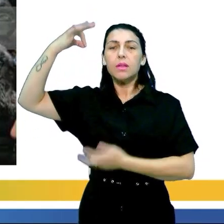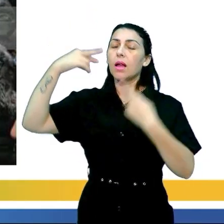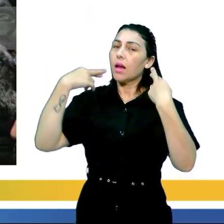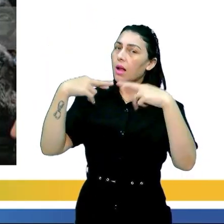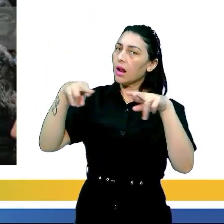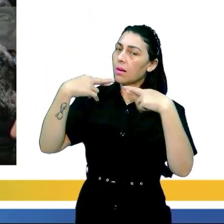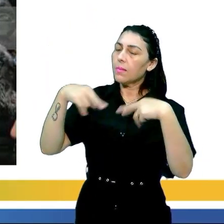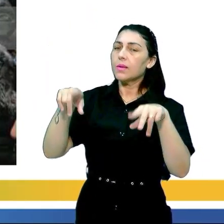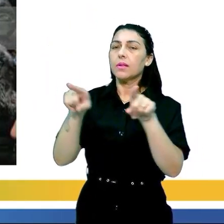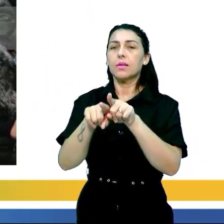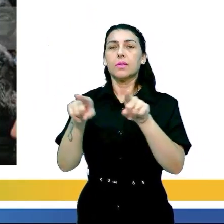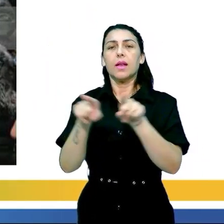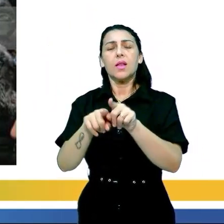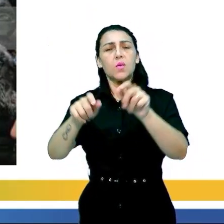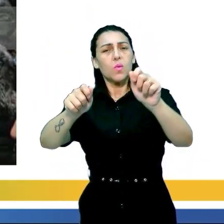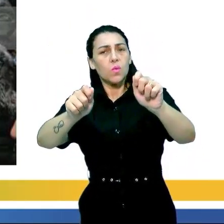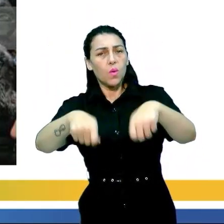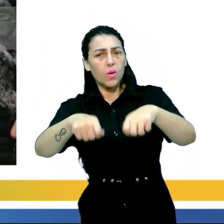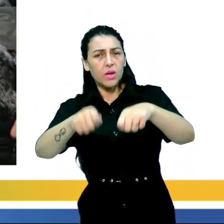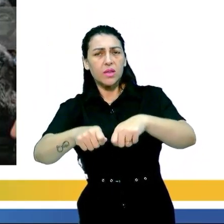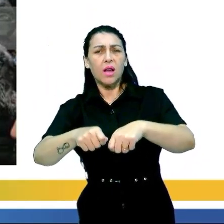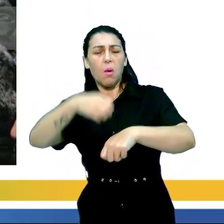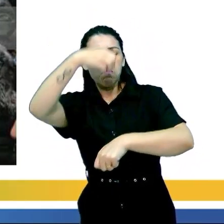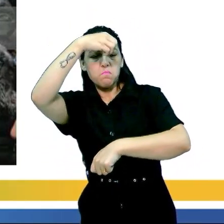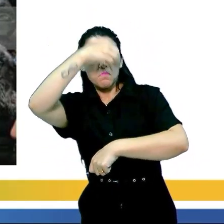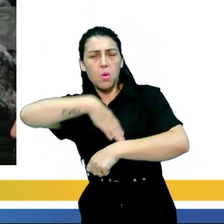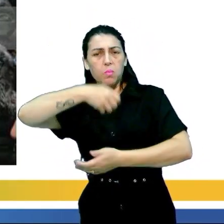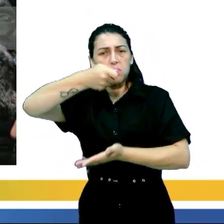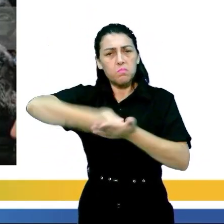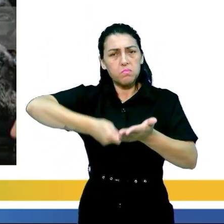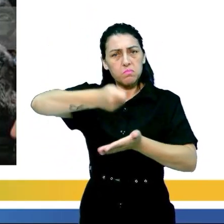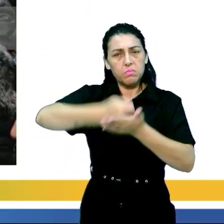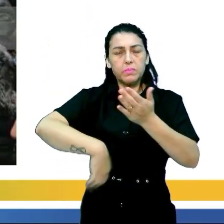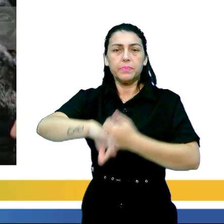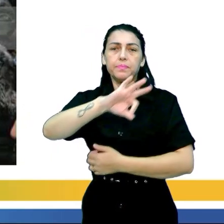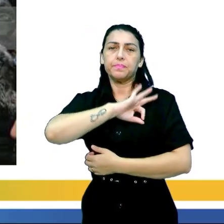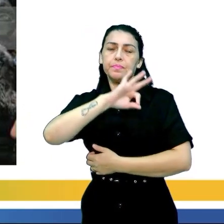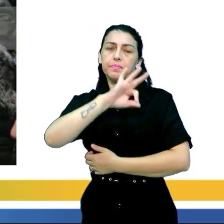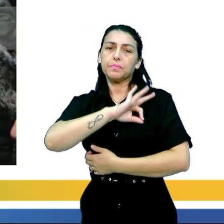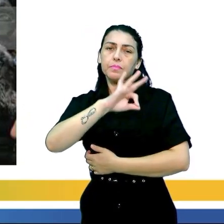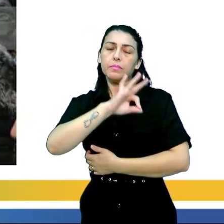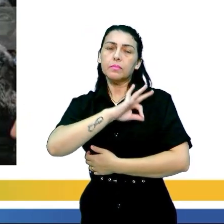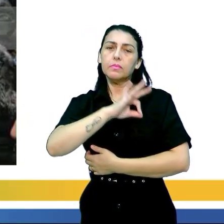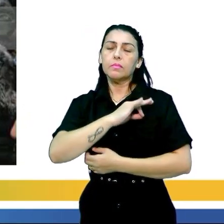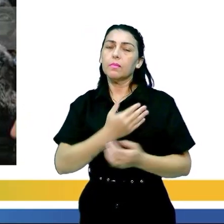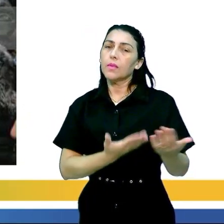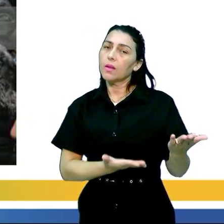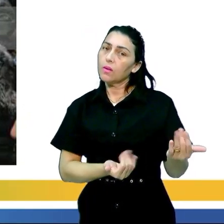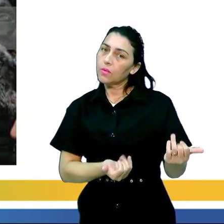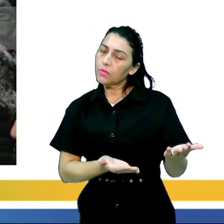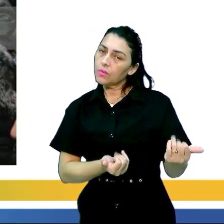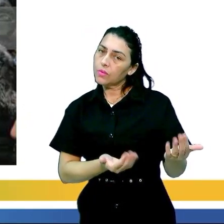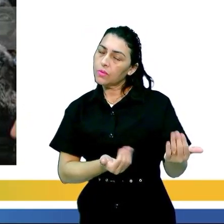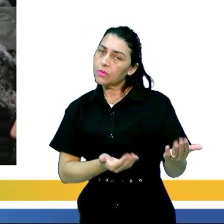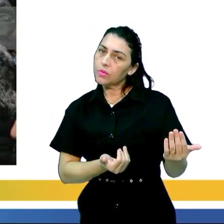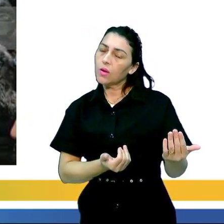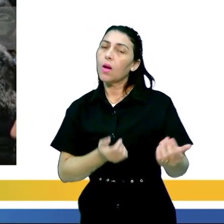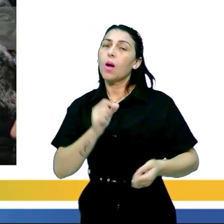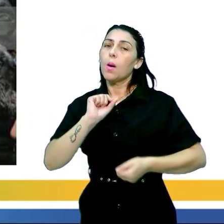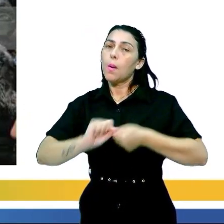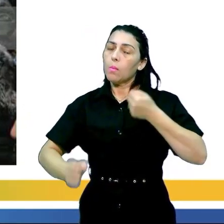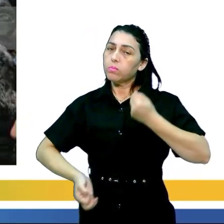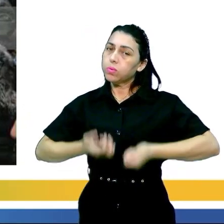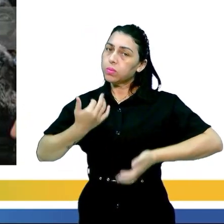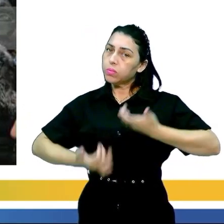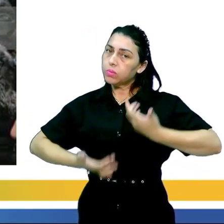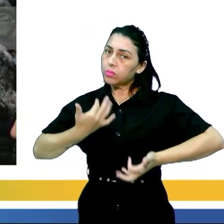protesto contra aí as condições e a brutal repressão policial. O jovem Mohamed ateou fogo ao